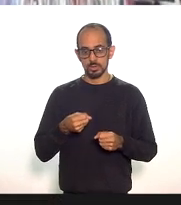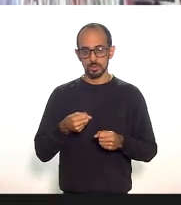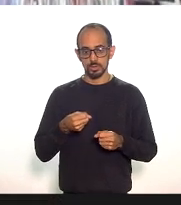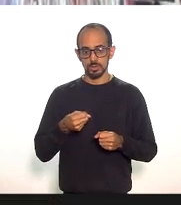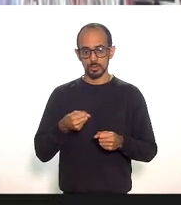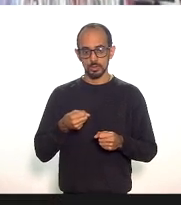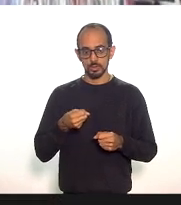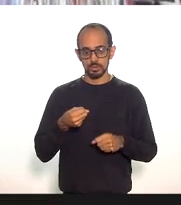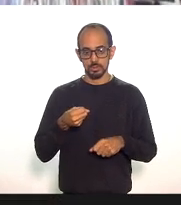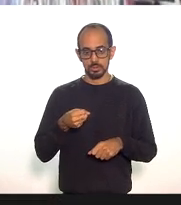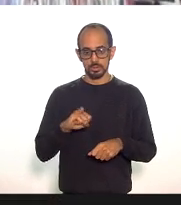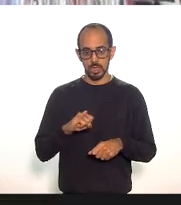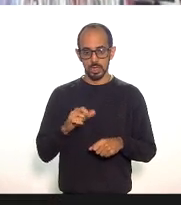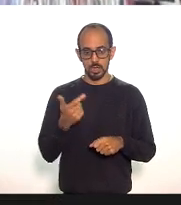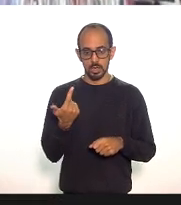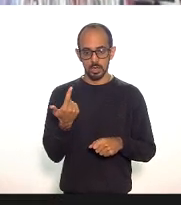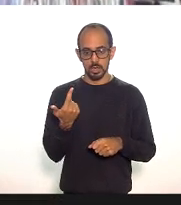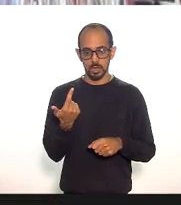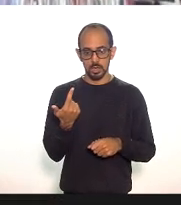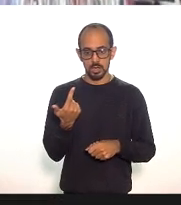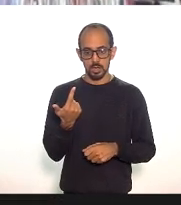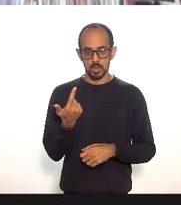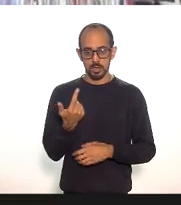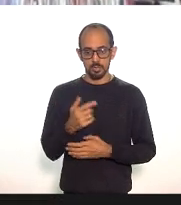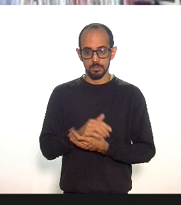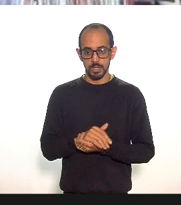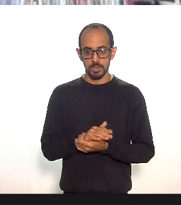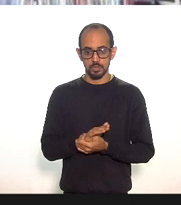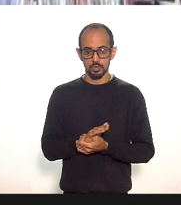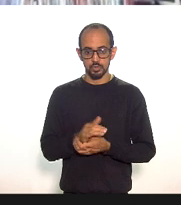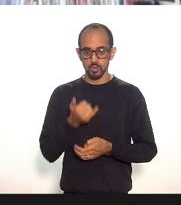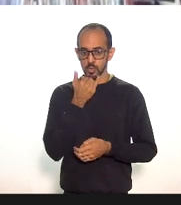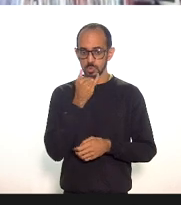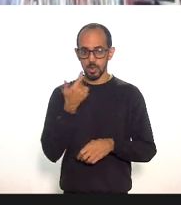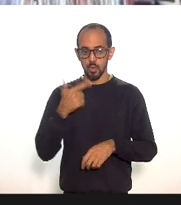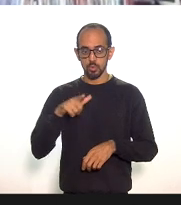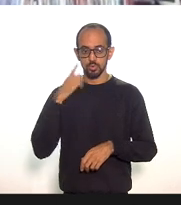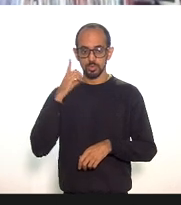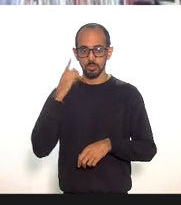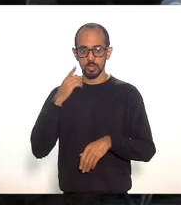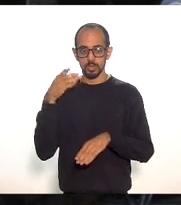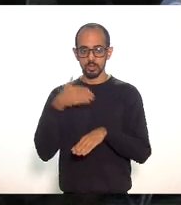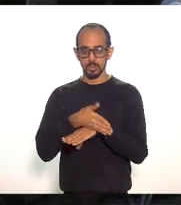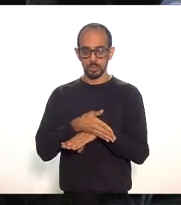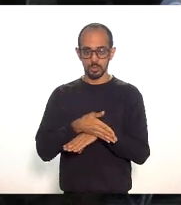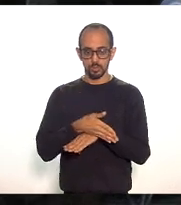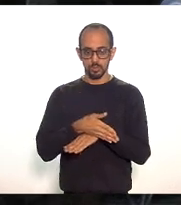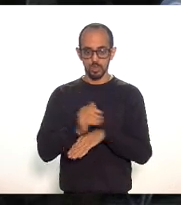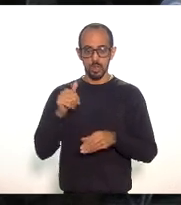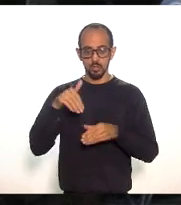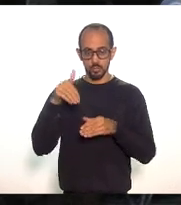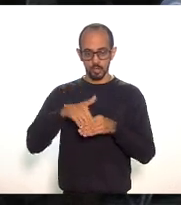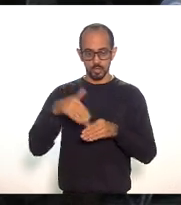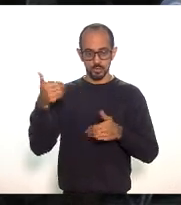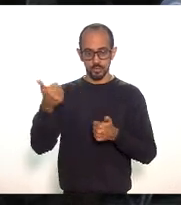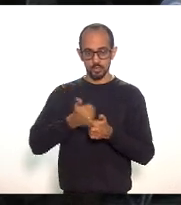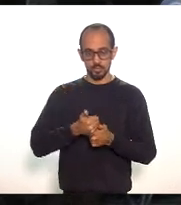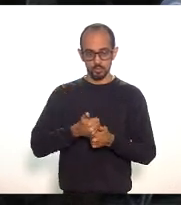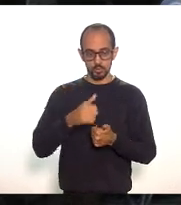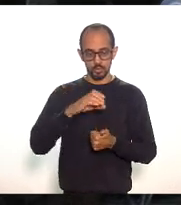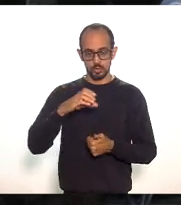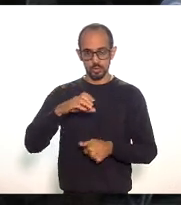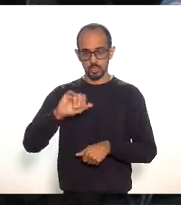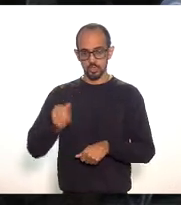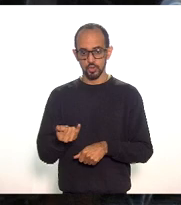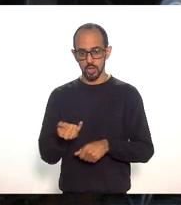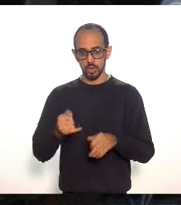Obrigada, presidente. Okay. E o presidente? Agora sim. Ok. Em votação, o substitutivo da CCJ,